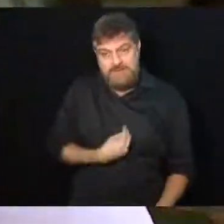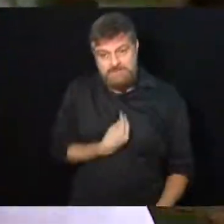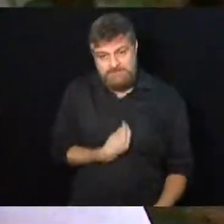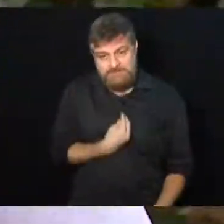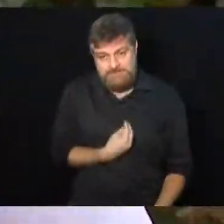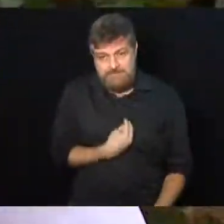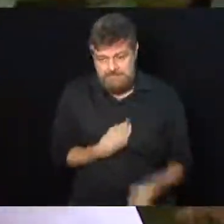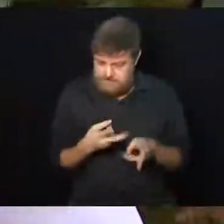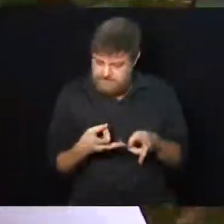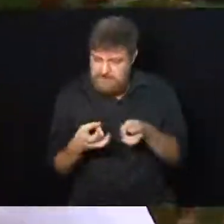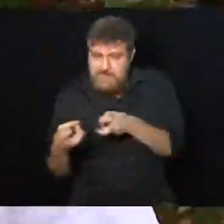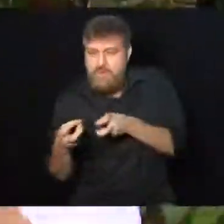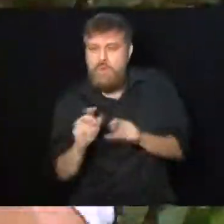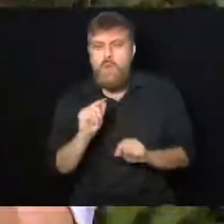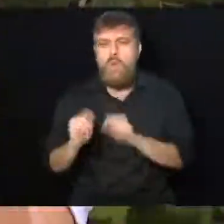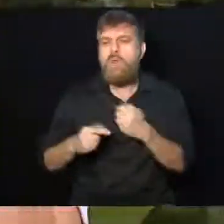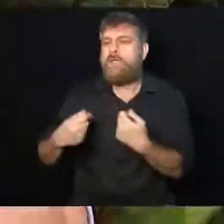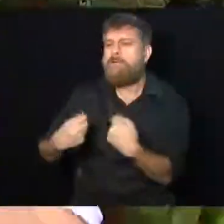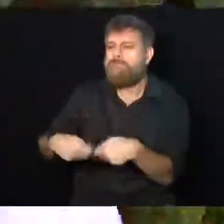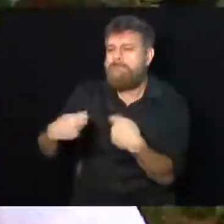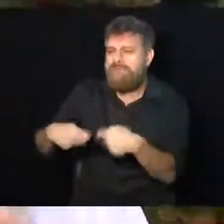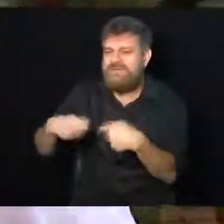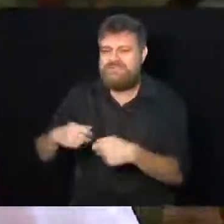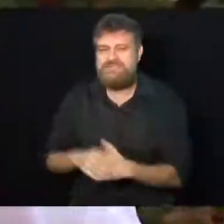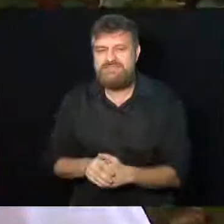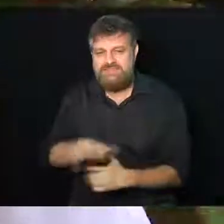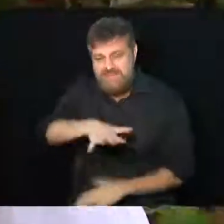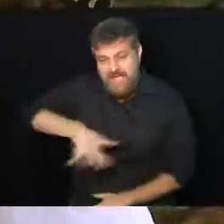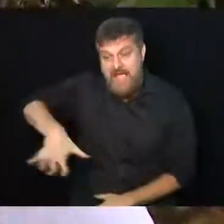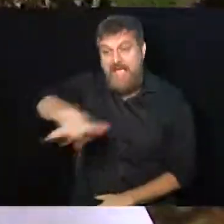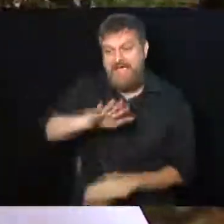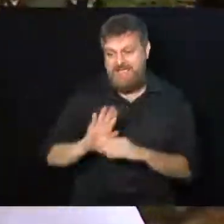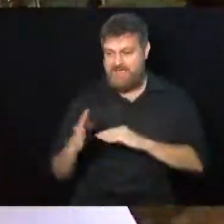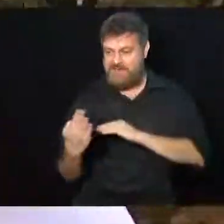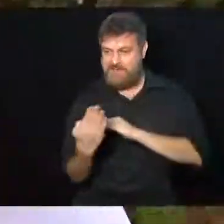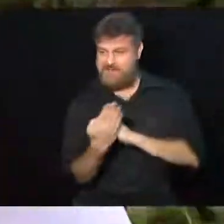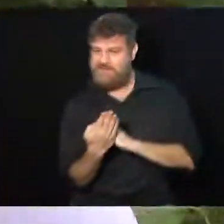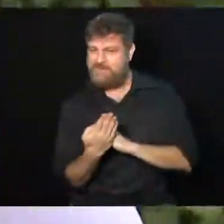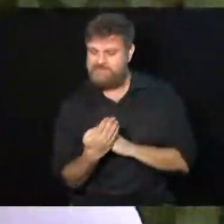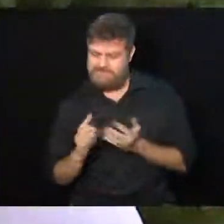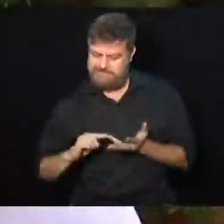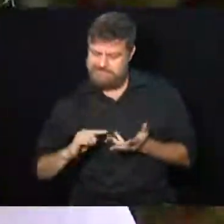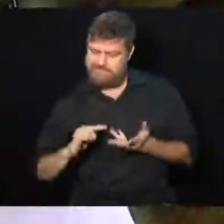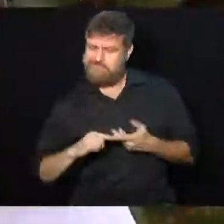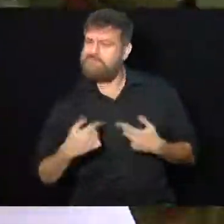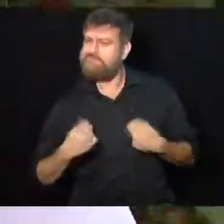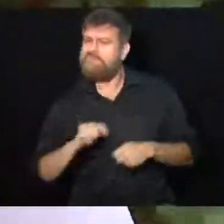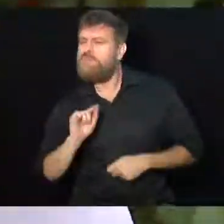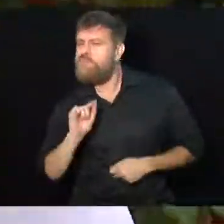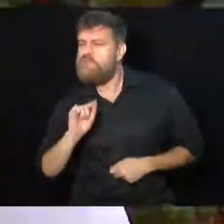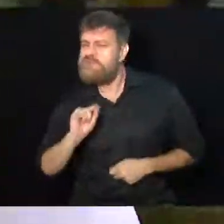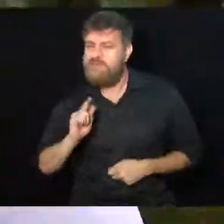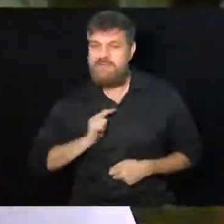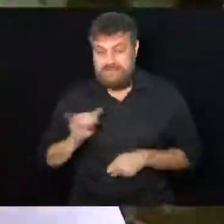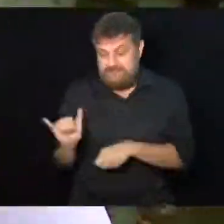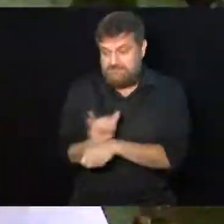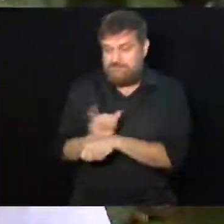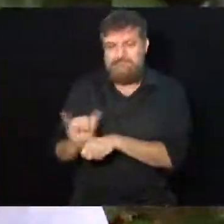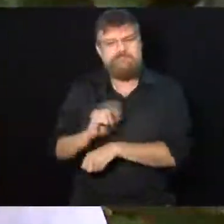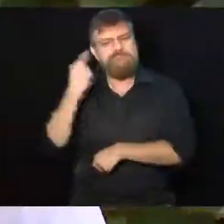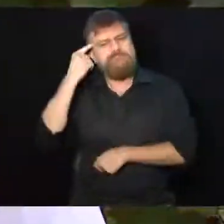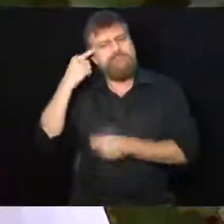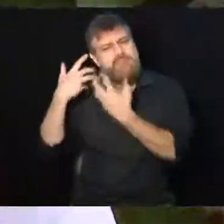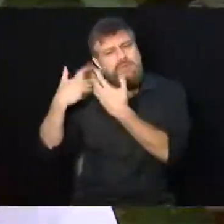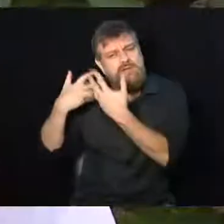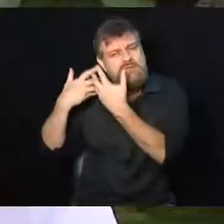possam identificar quais são as necessidades do próprio bairro, que eles possam criar estratégias